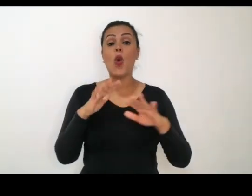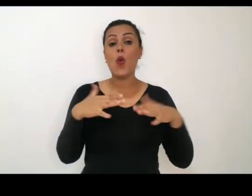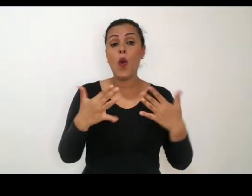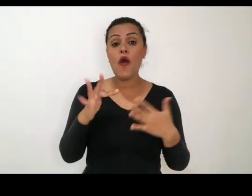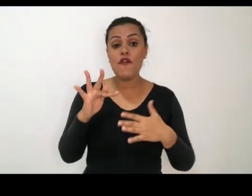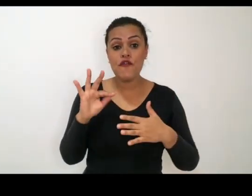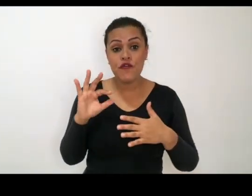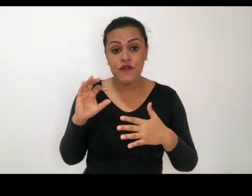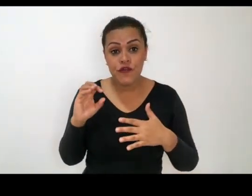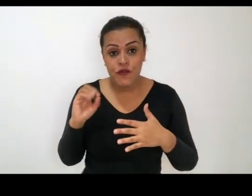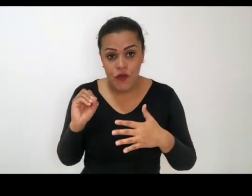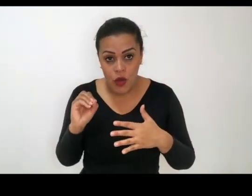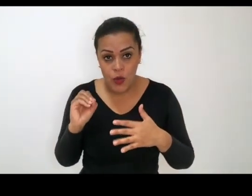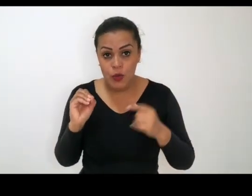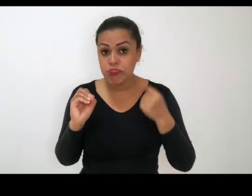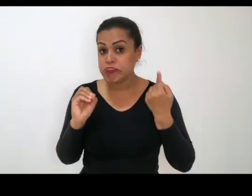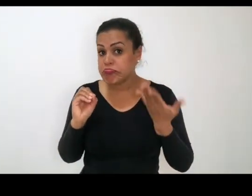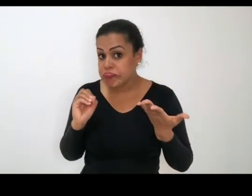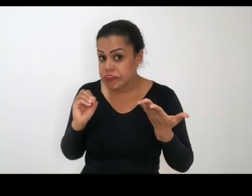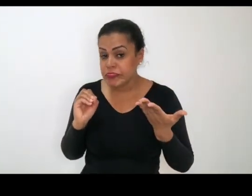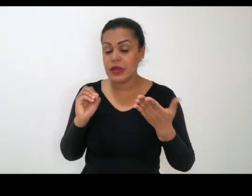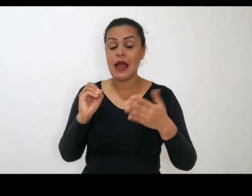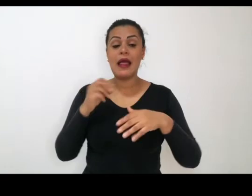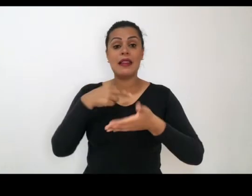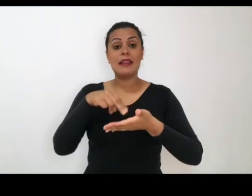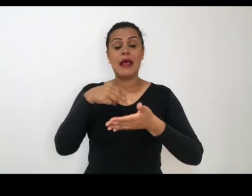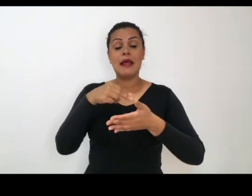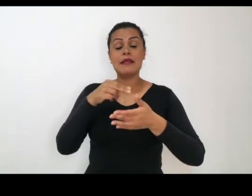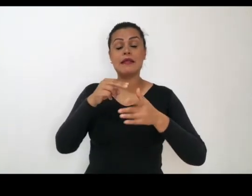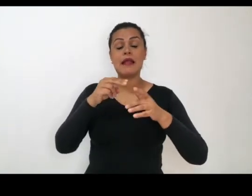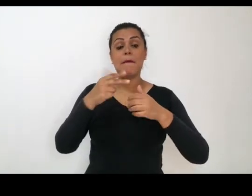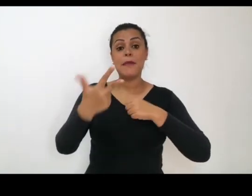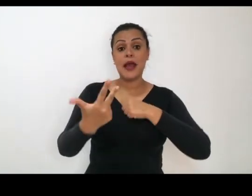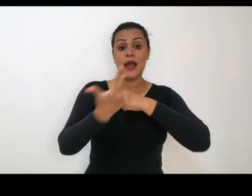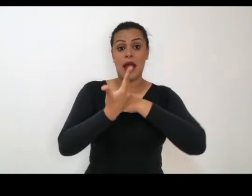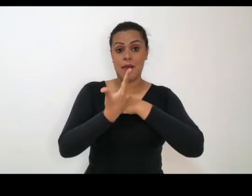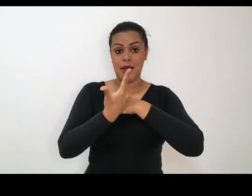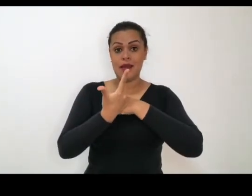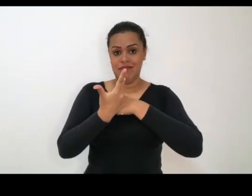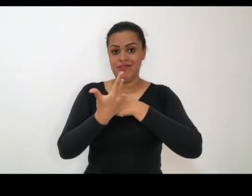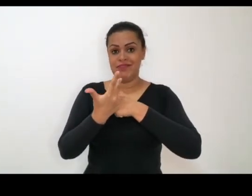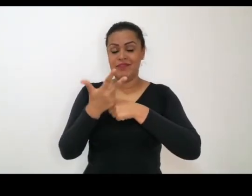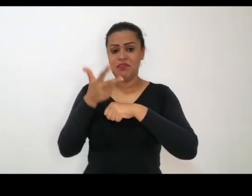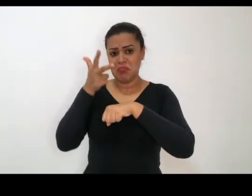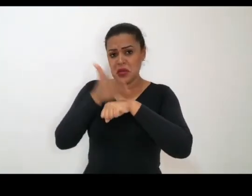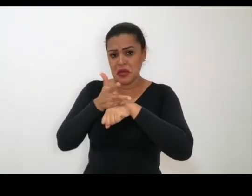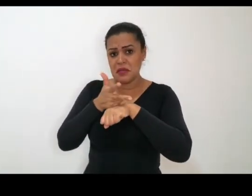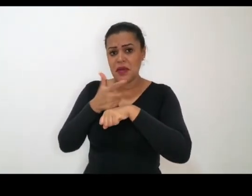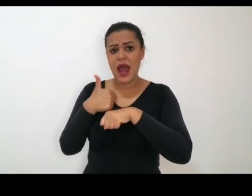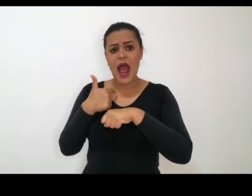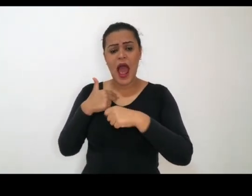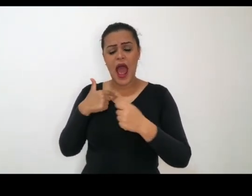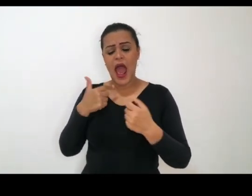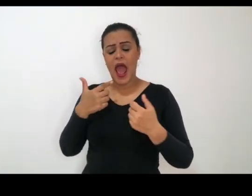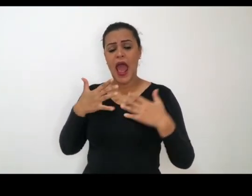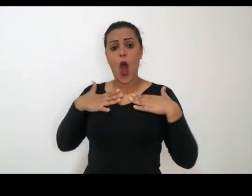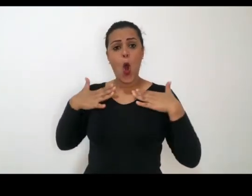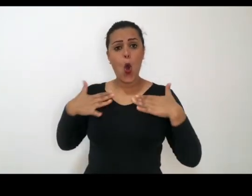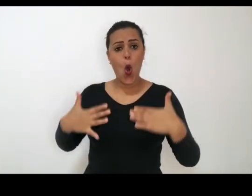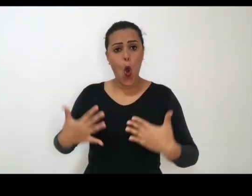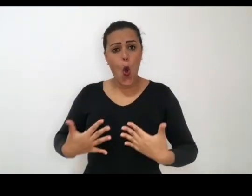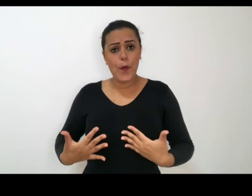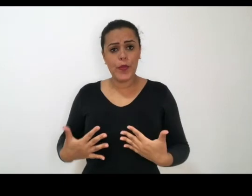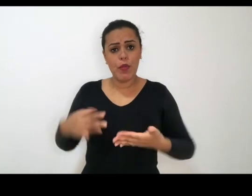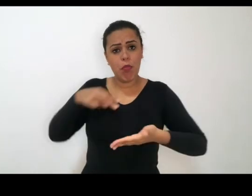câmera, né? É uma relação que tem do corpo com a câmera. Se a gente for falar dança para a tela, né?